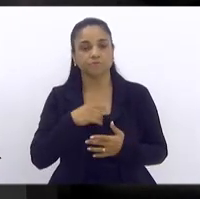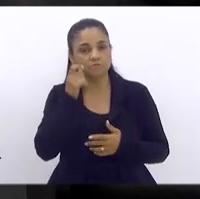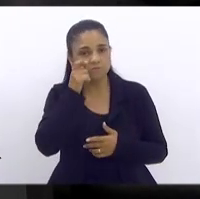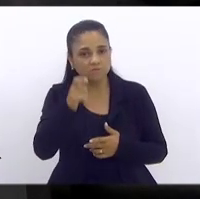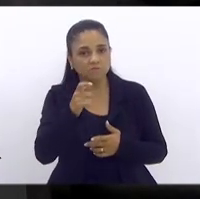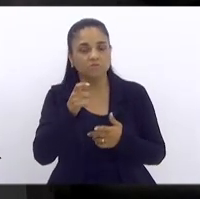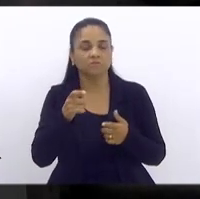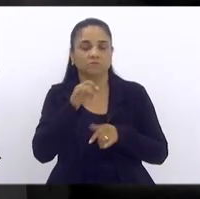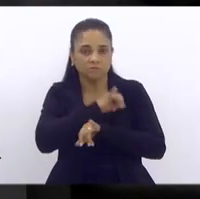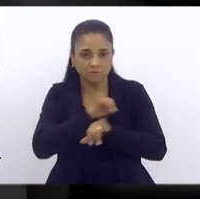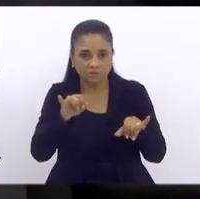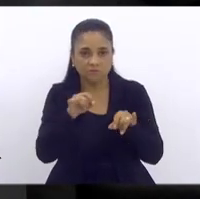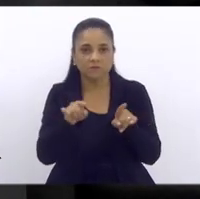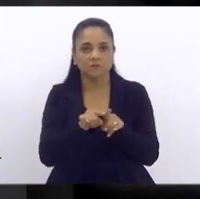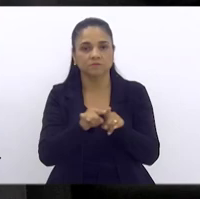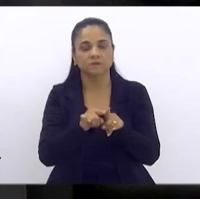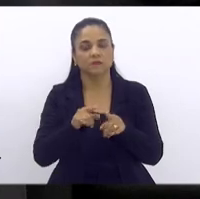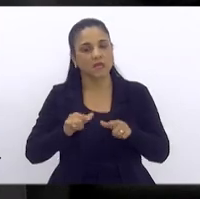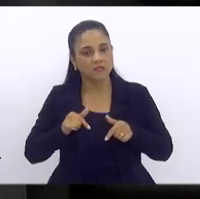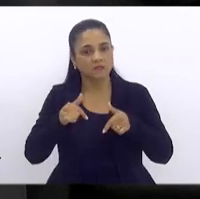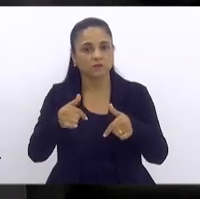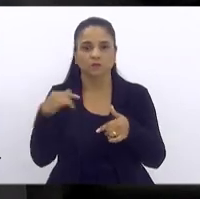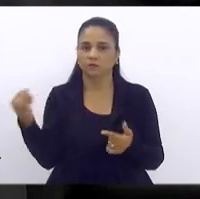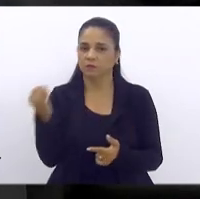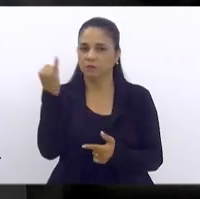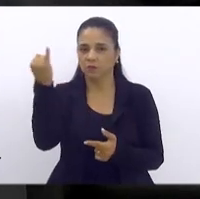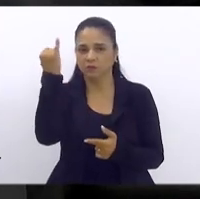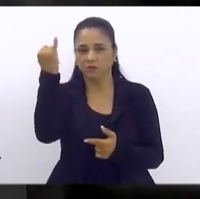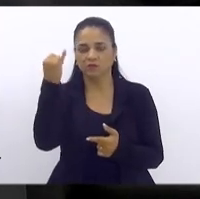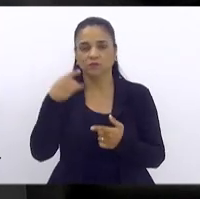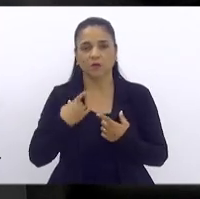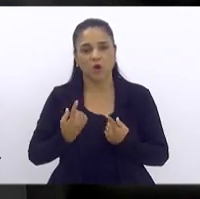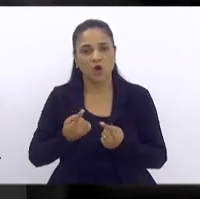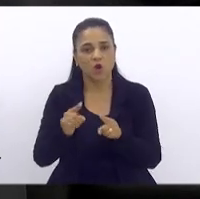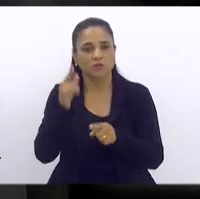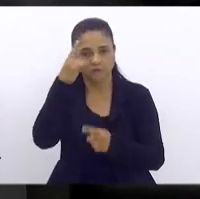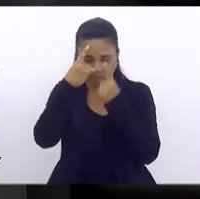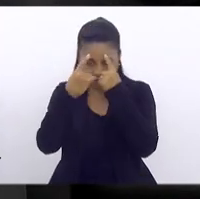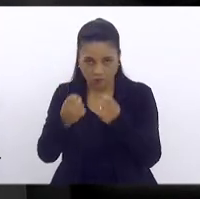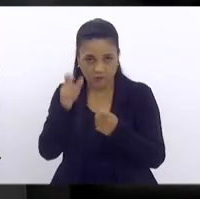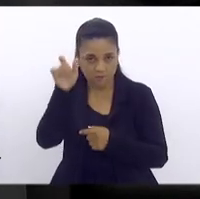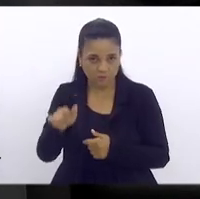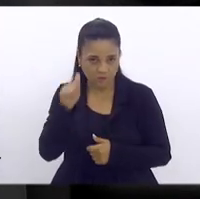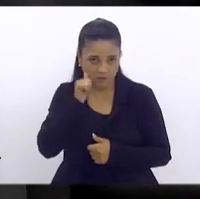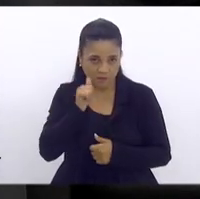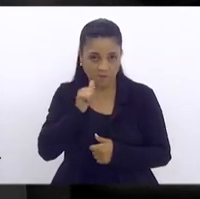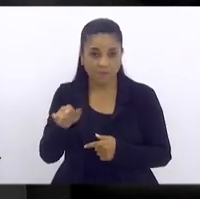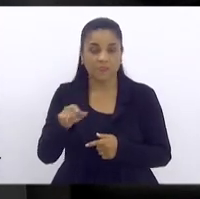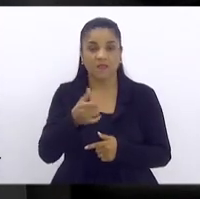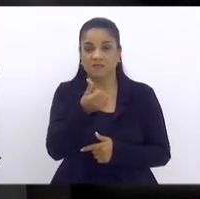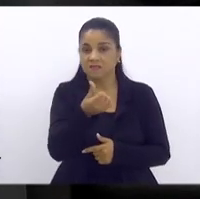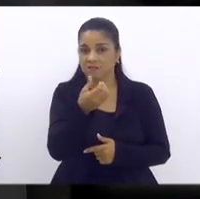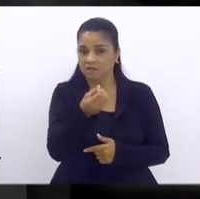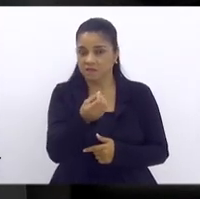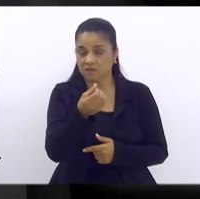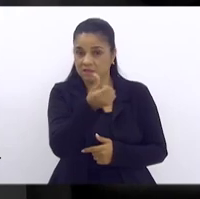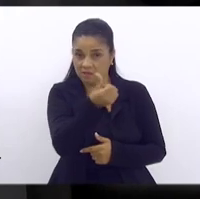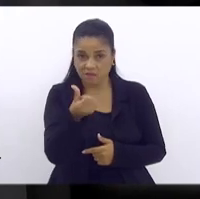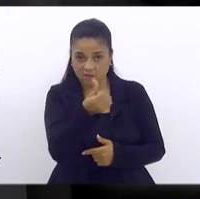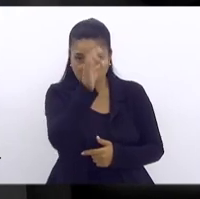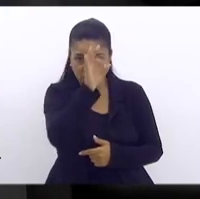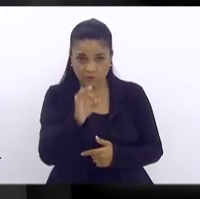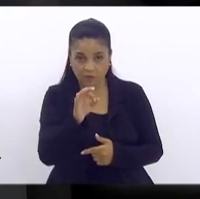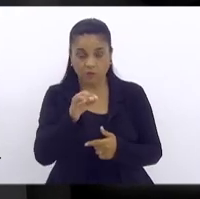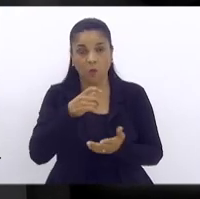as ações consideradas importantes, né, para essas mulheres para enfrentar a violência. A maioria fala, 76%, claro, punir de forma